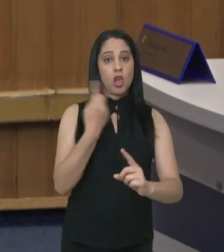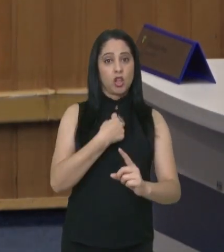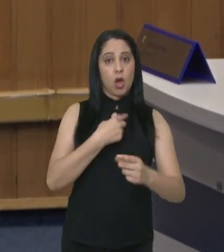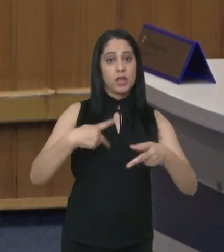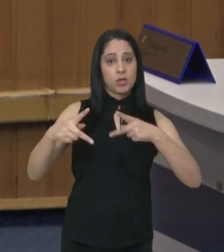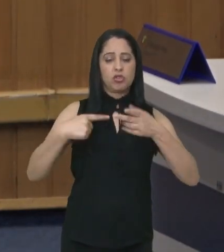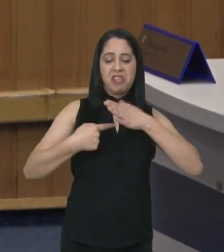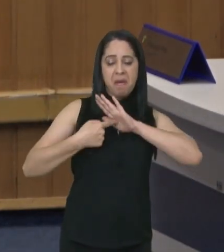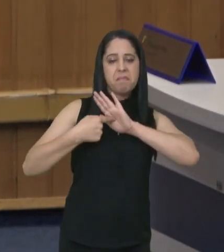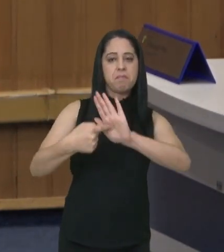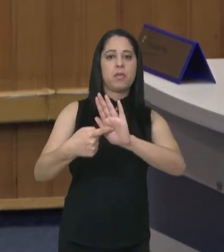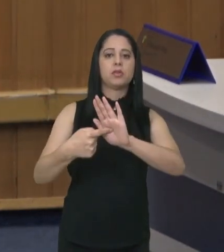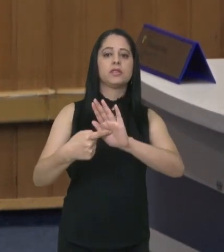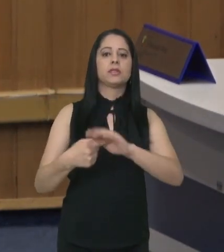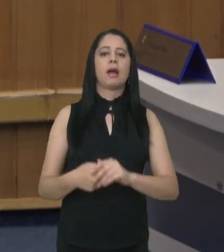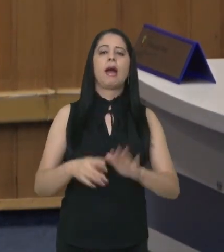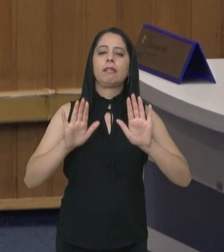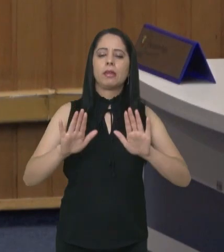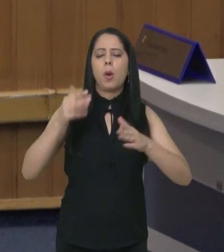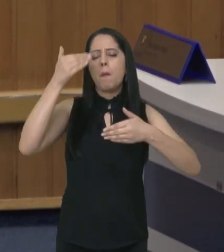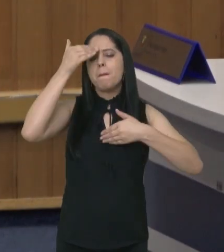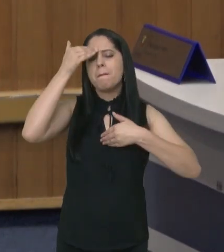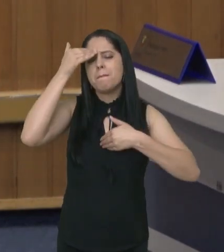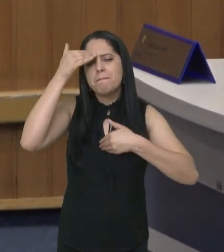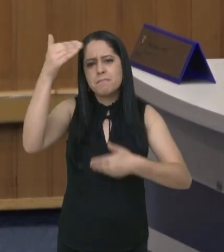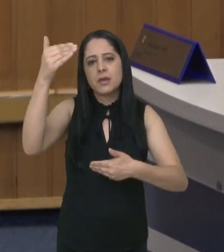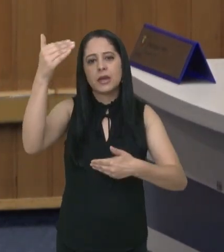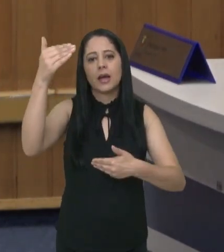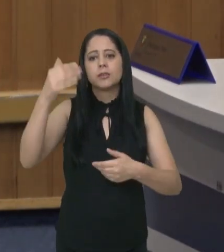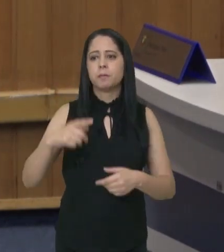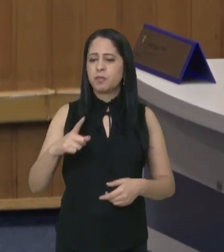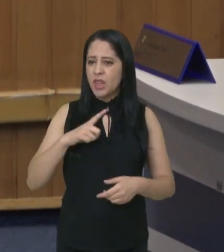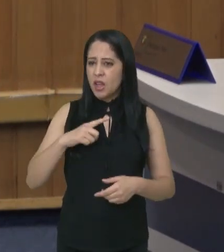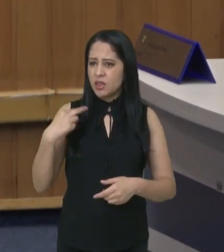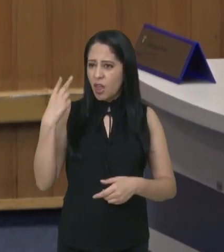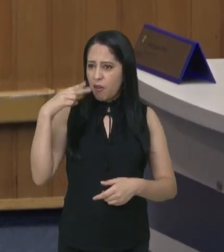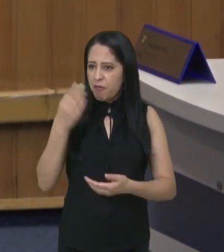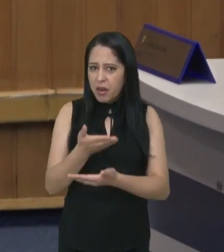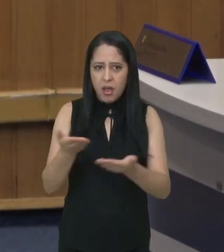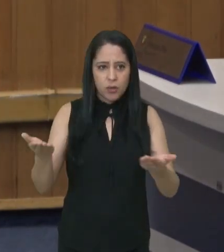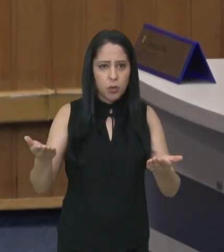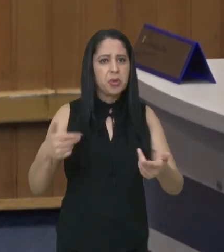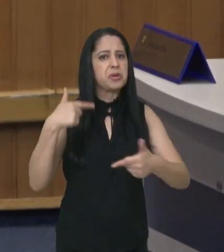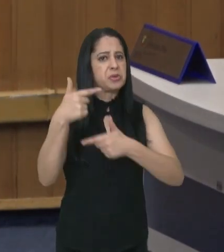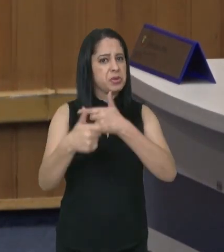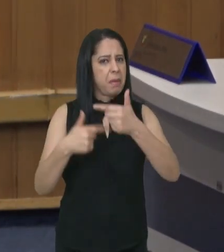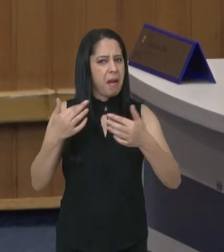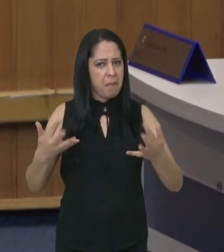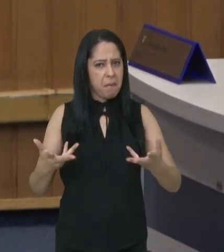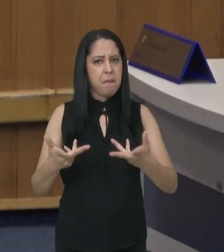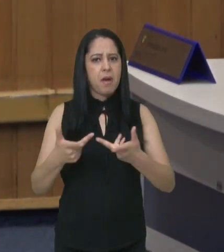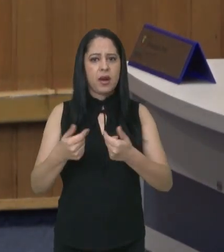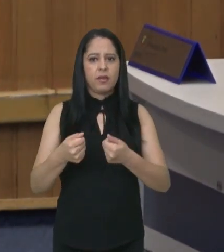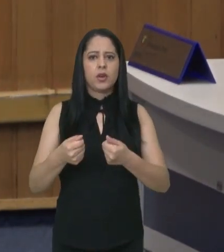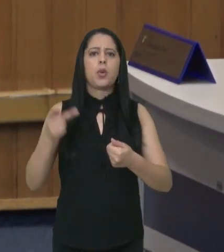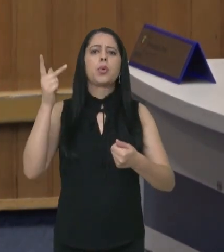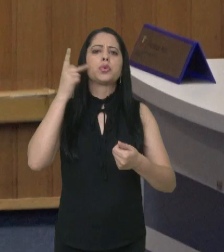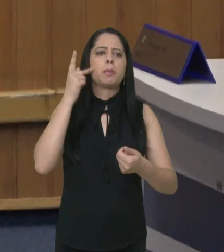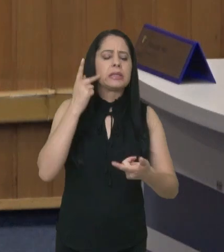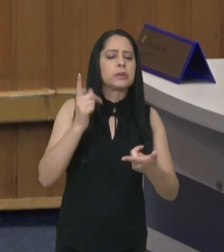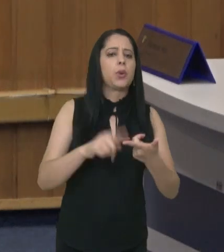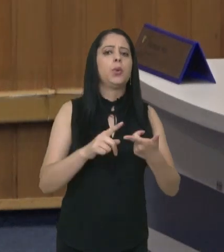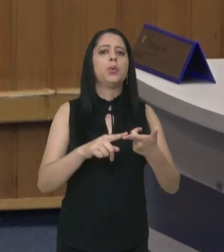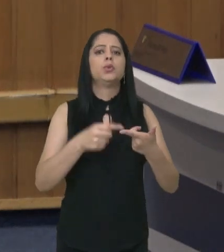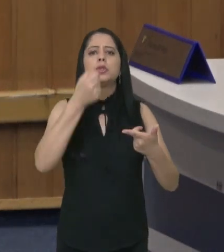isso. Então, quero agradecer. Sempre nós temos vereadores aqui que fazem um trabalho espetacular. Aqui meu amigo Rafael Pascucci, o